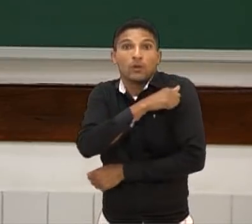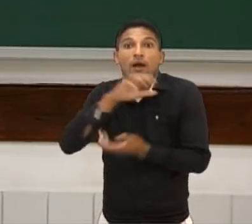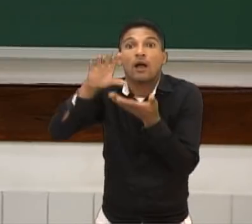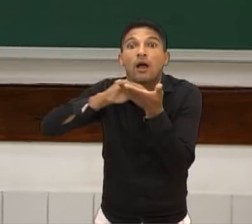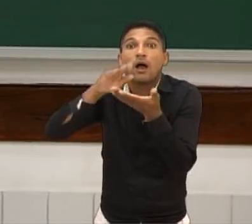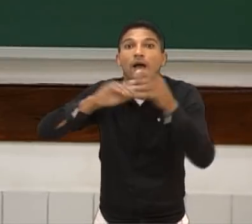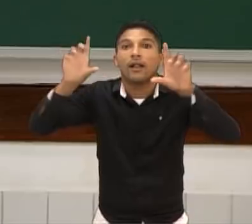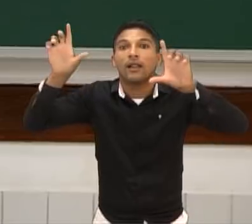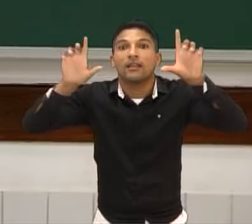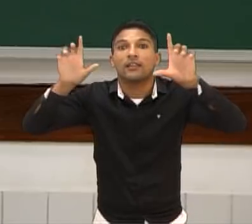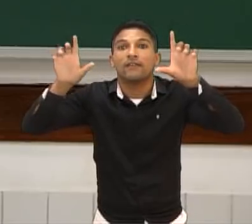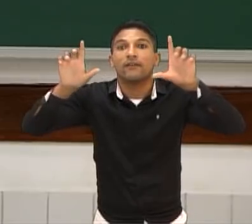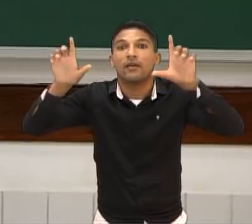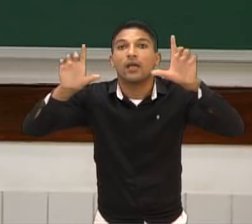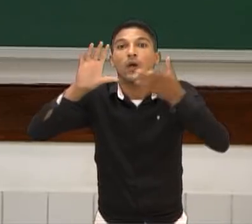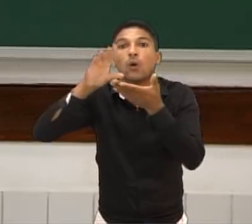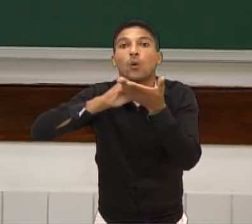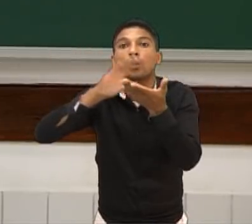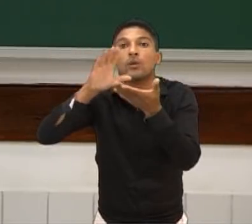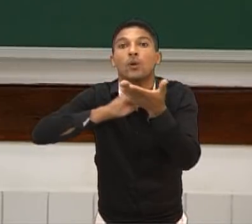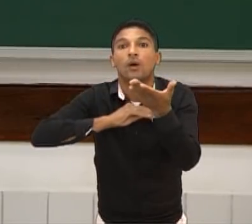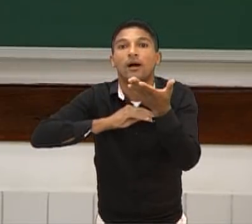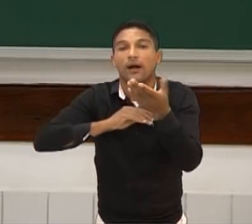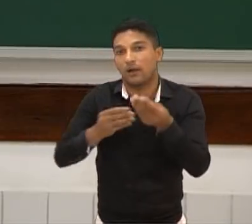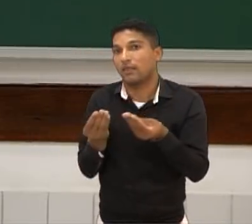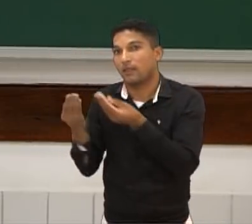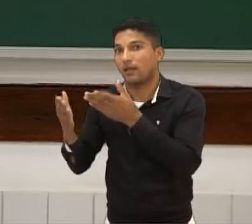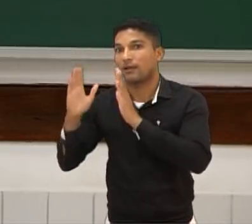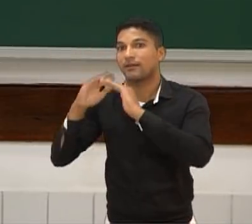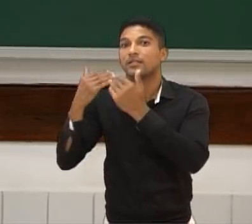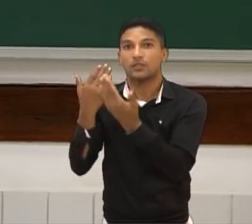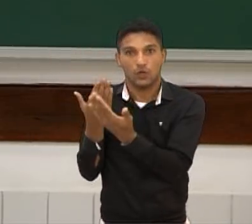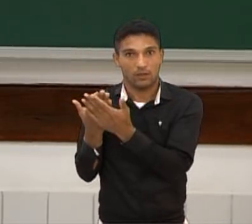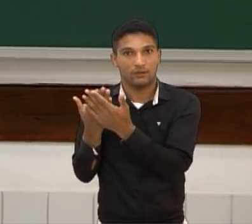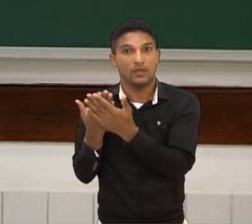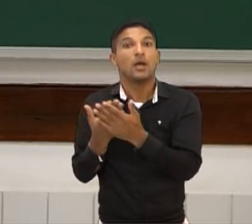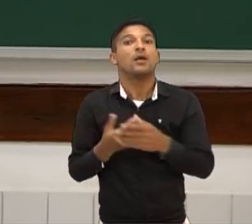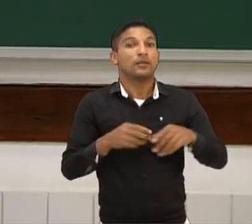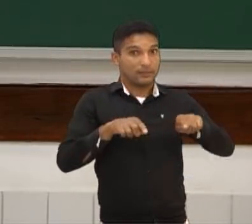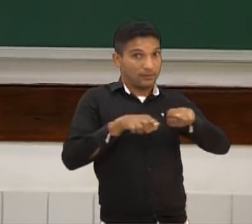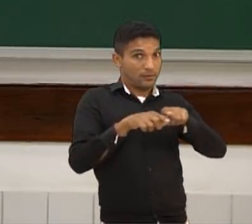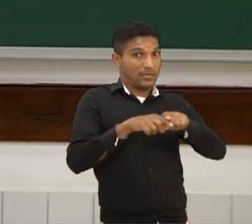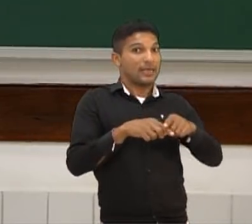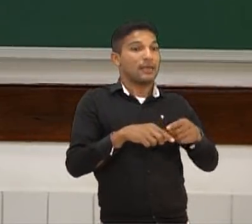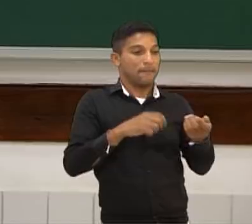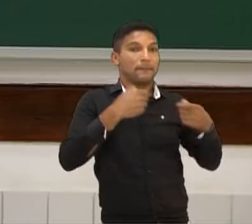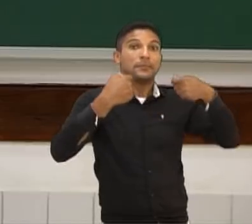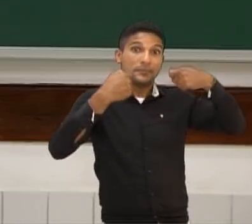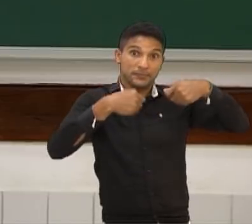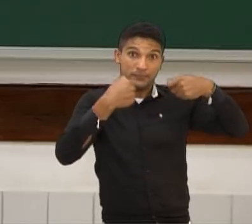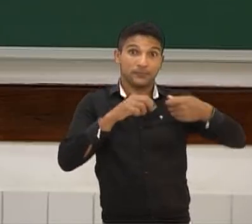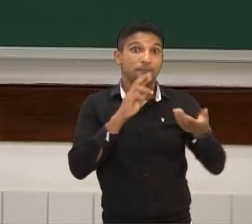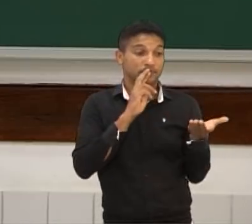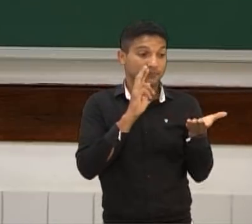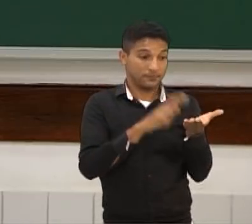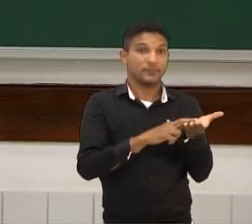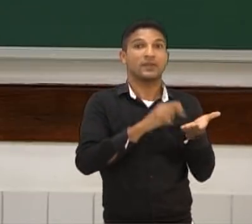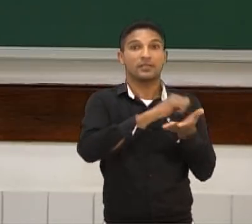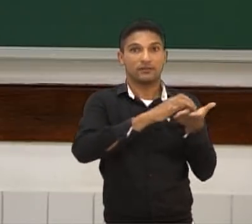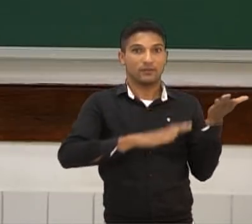Lembre-se que a realização da atividade garante o quê? A frequência, ou seja, a presença para vocês lá na sala, certo? Tudo